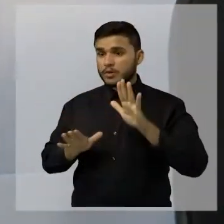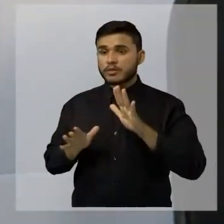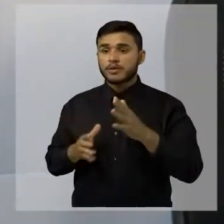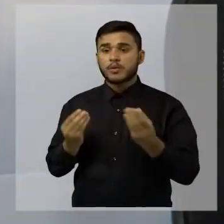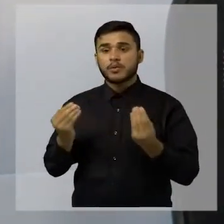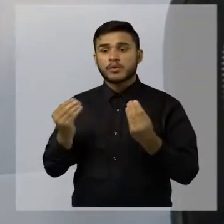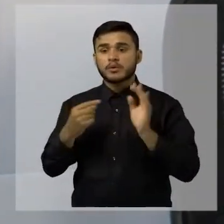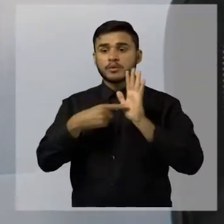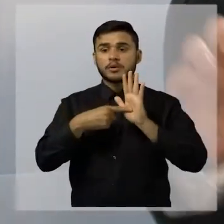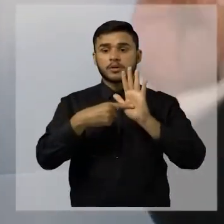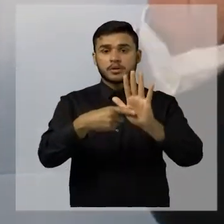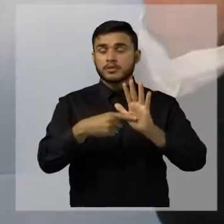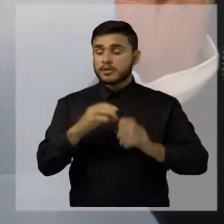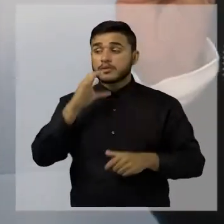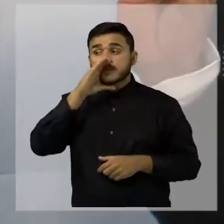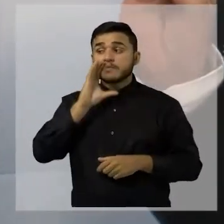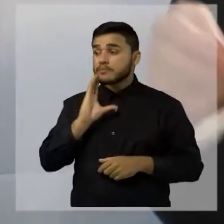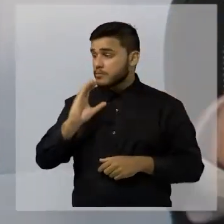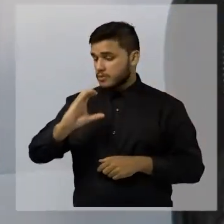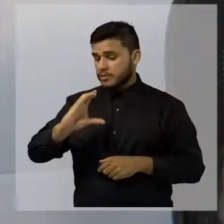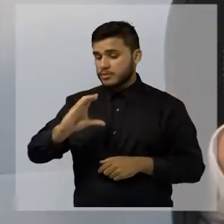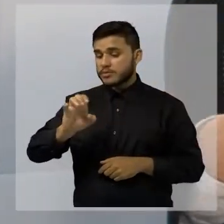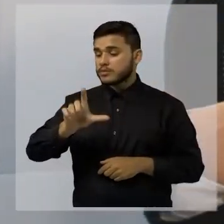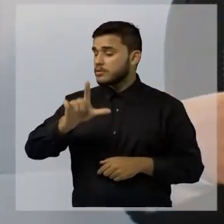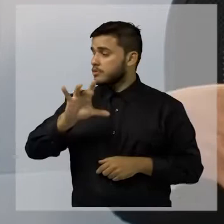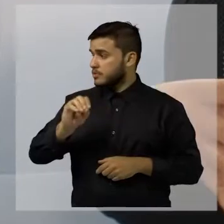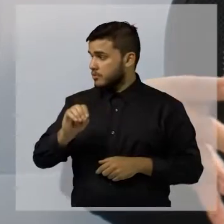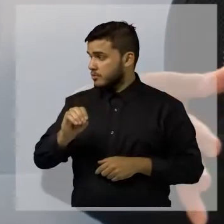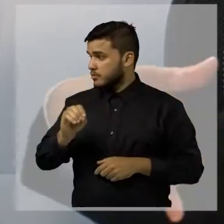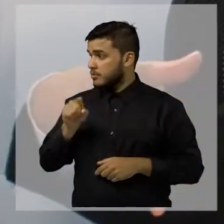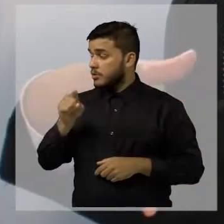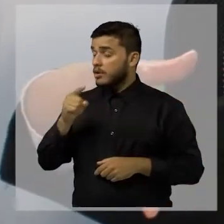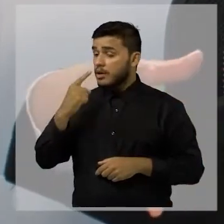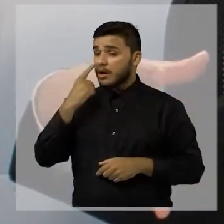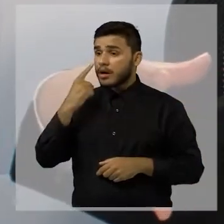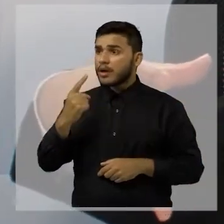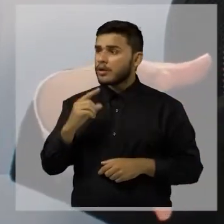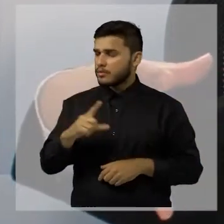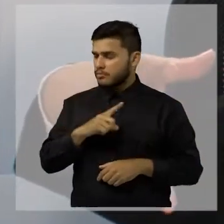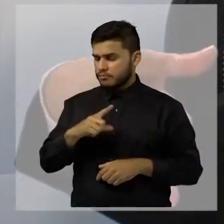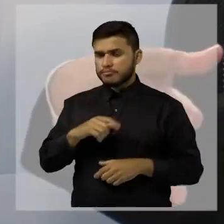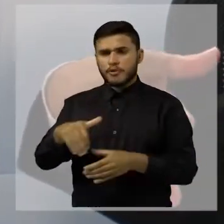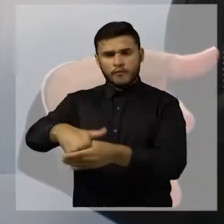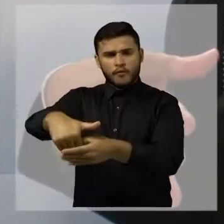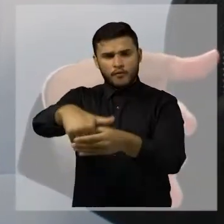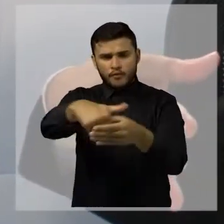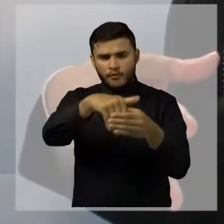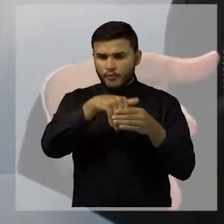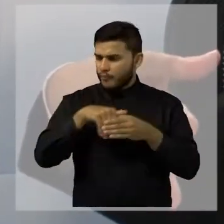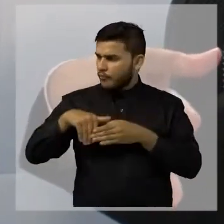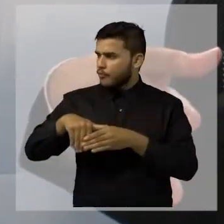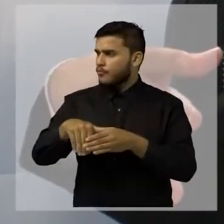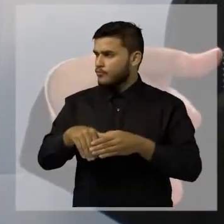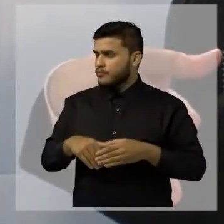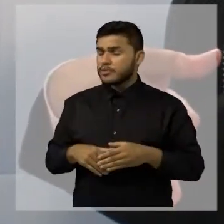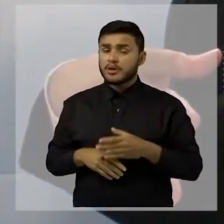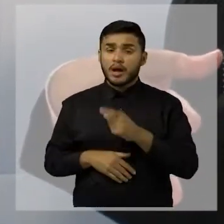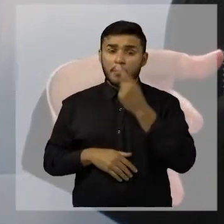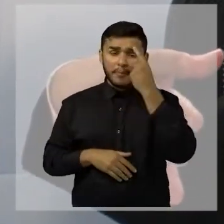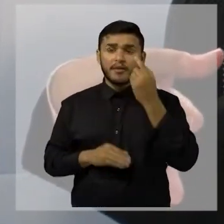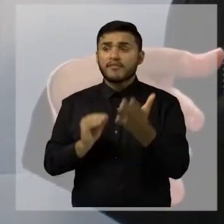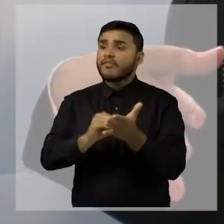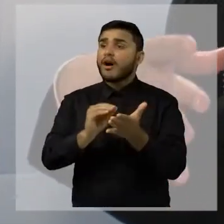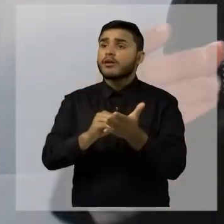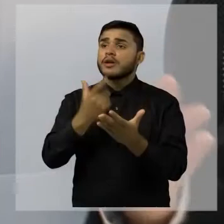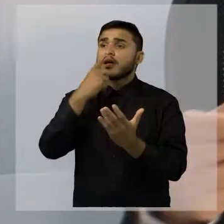Célio Studat, de alguma maneira, ele herda um eleitorado órfão de uma liderança. Aí você